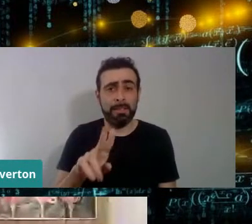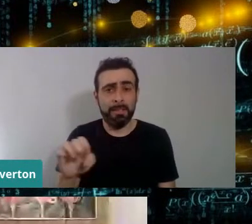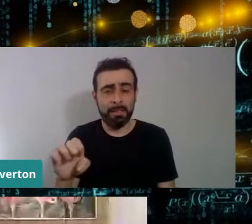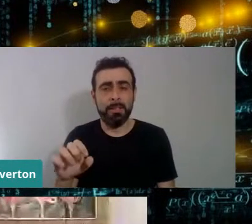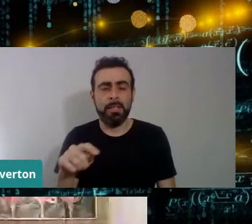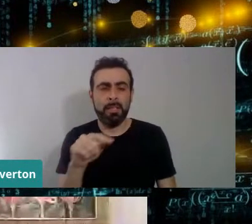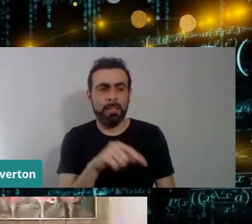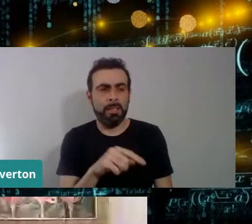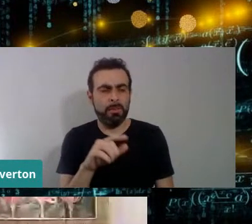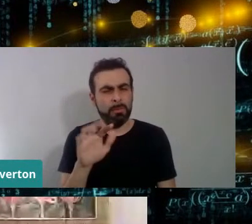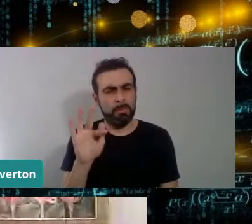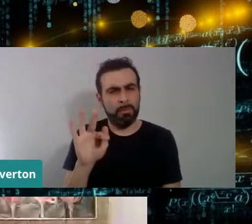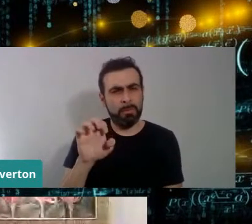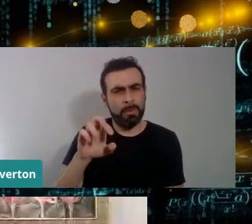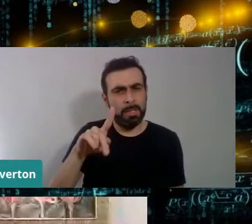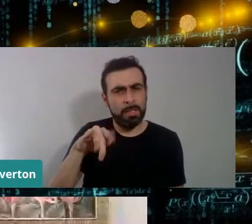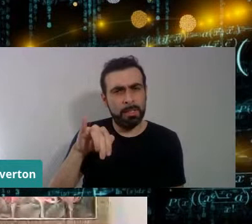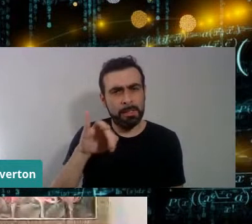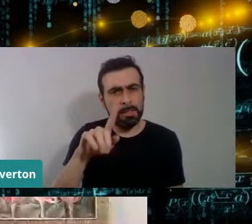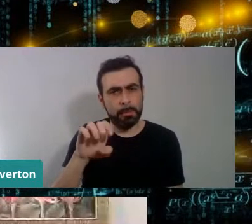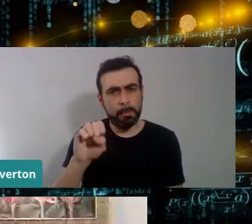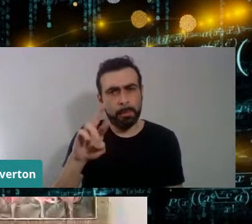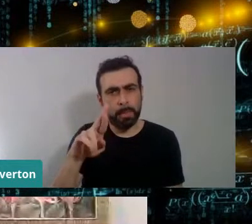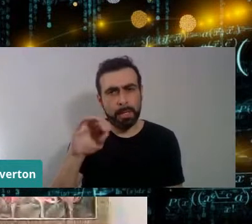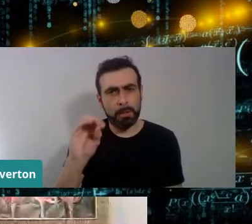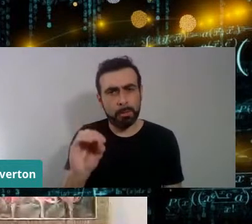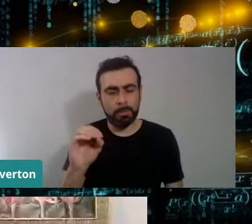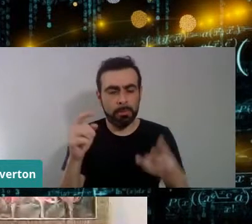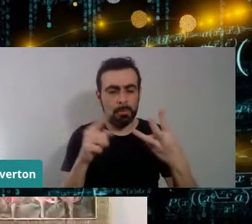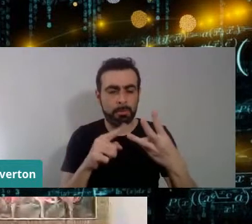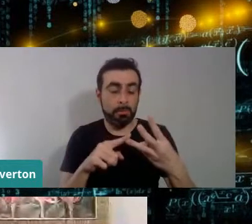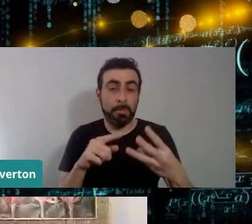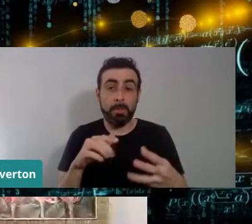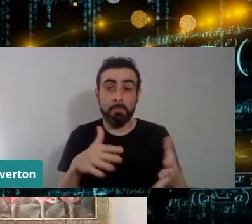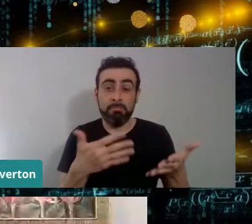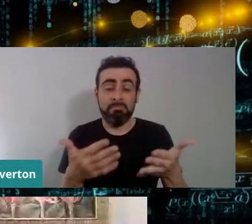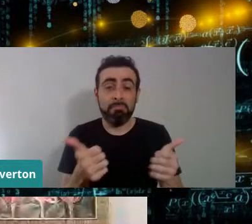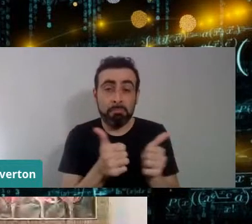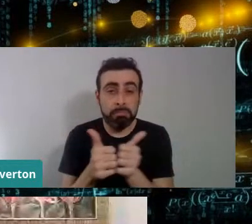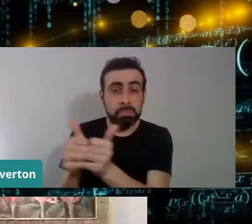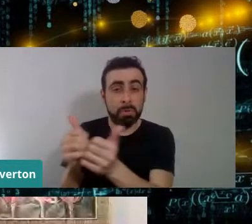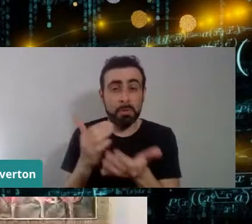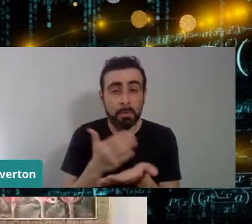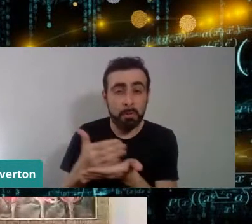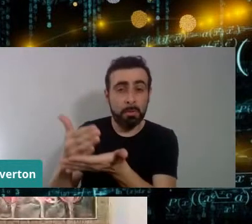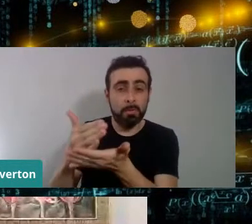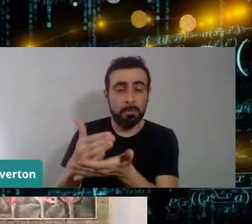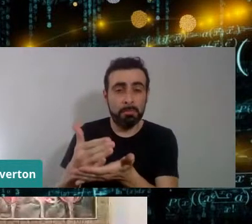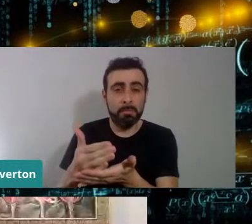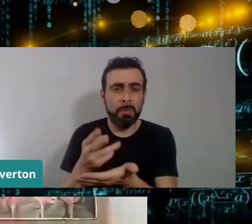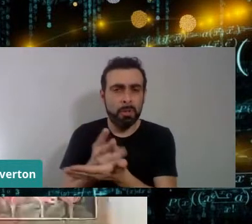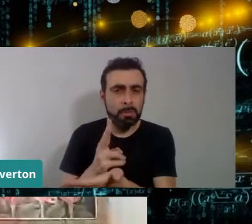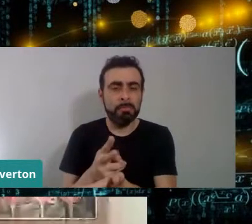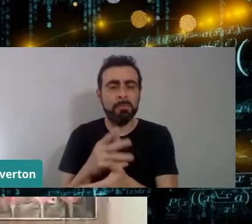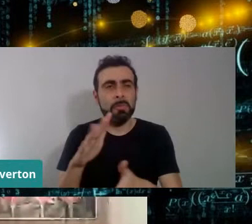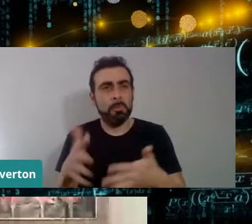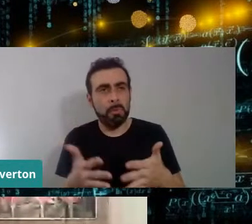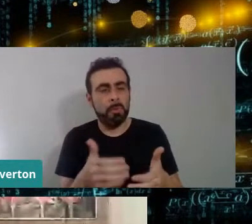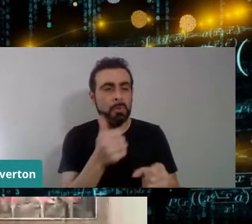ter lembrado dele, professor Felisberto. E a gente foi tocando o curso, até passou os